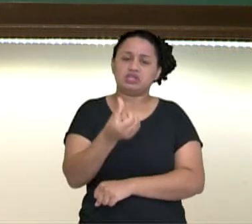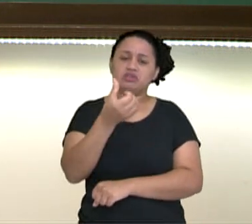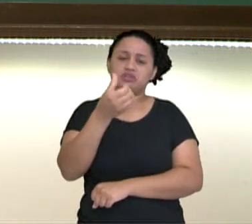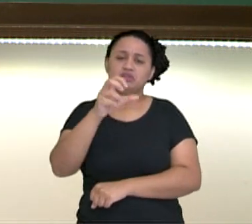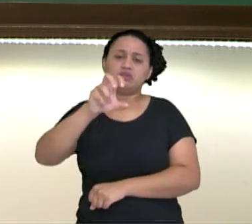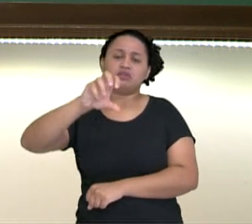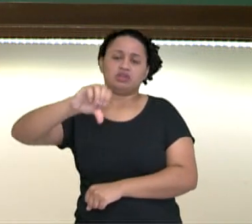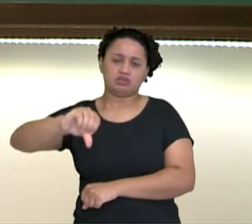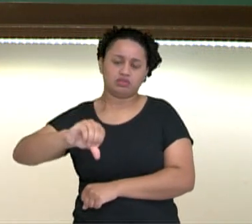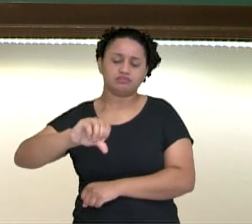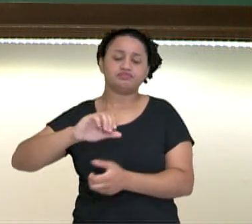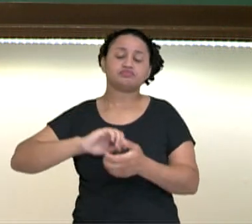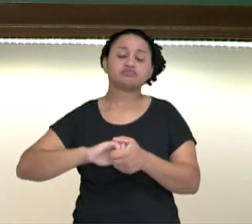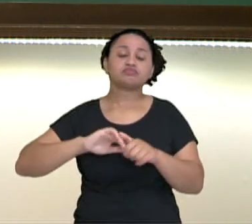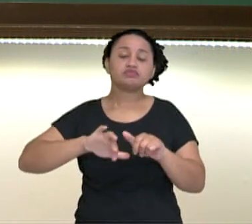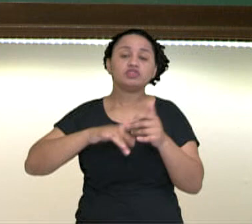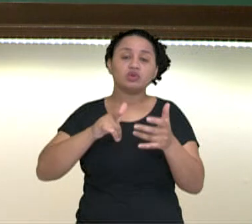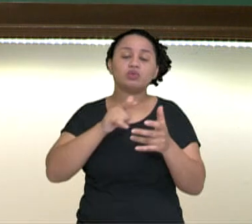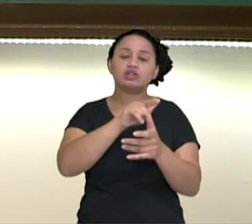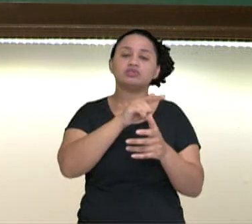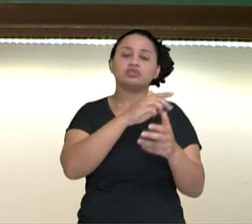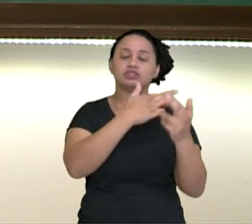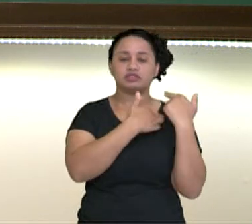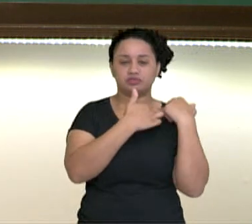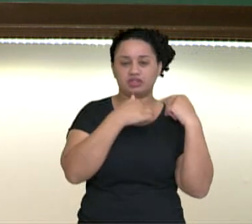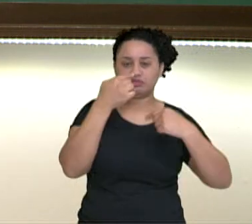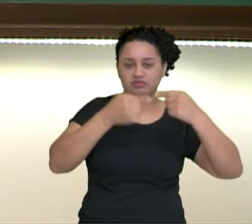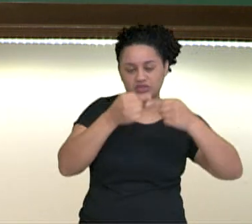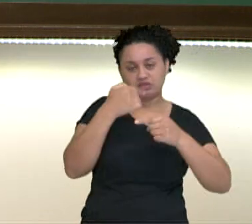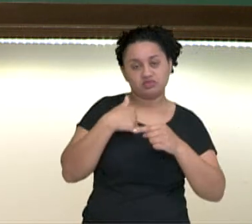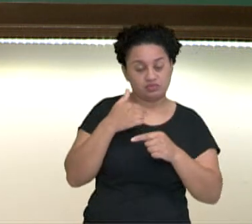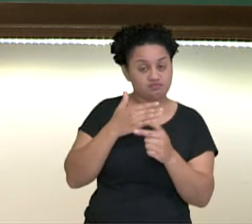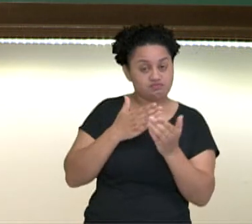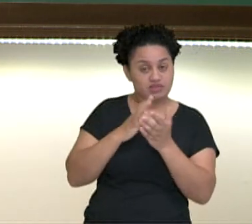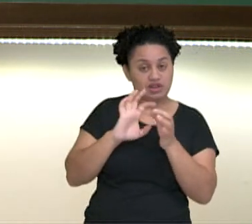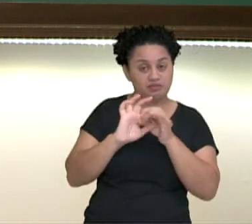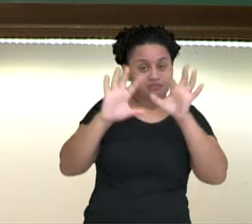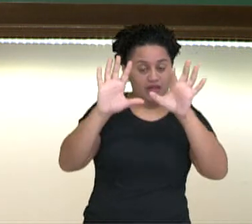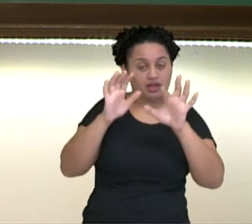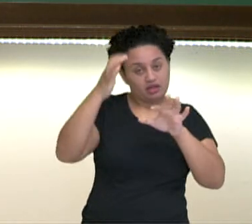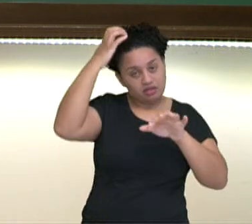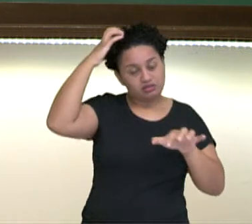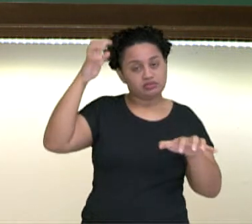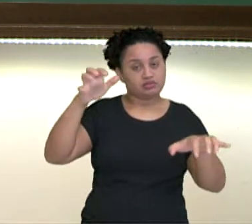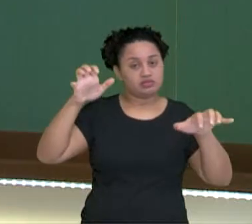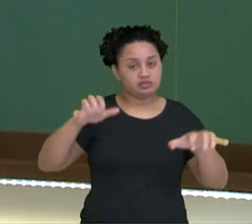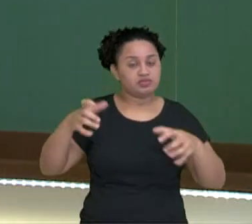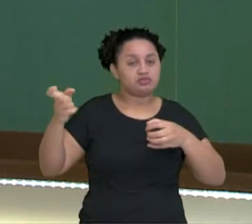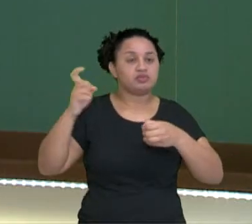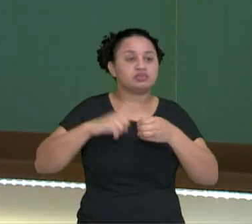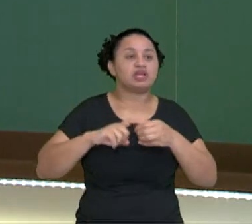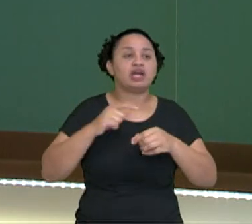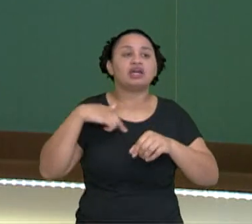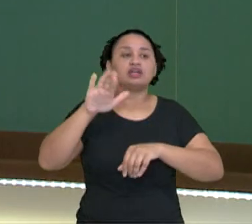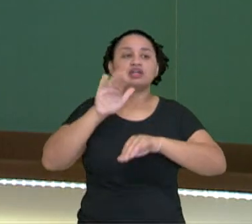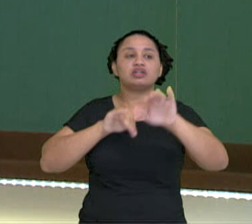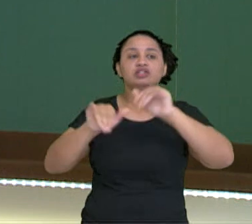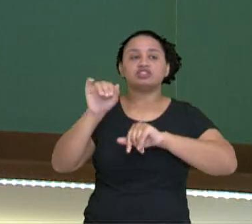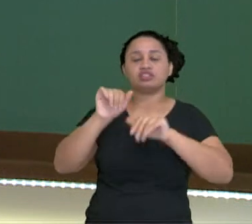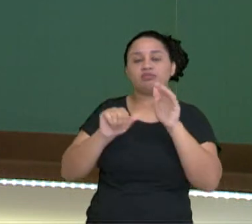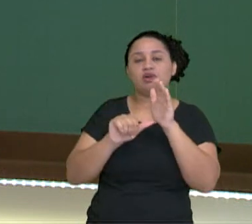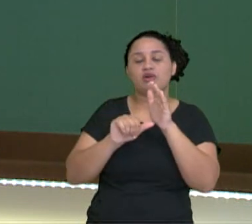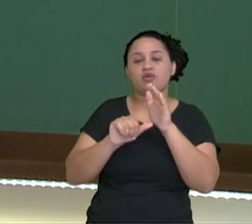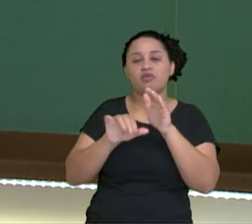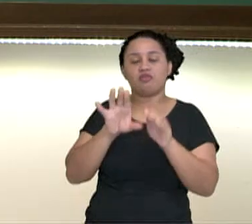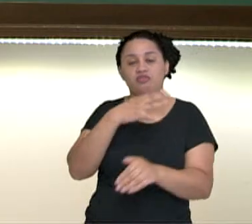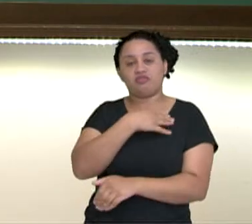1659. Quando o parlamento ele aprova o retorno da monarquia, ele convida o filho de Carlos I,